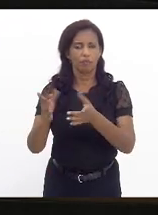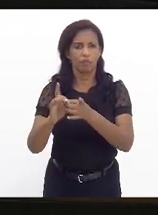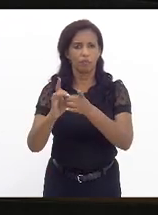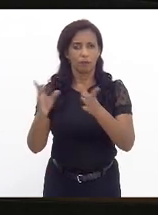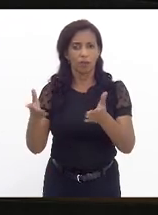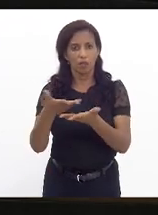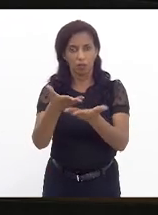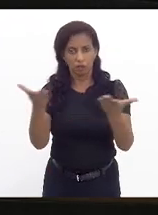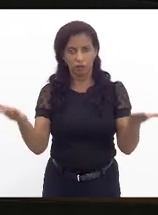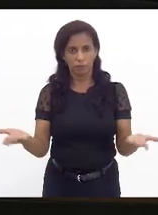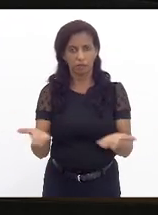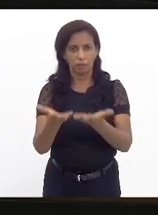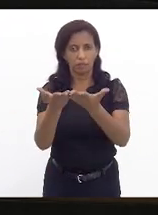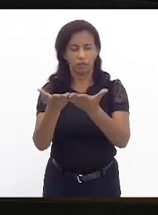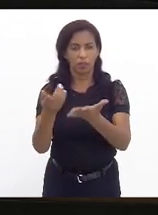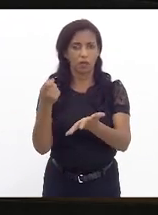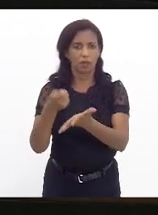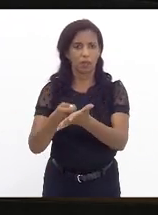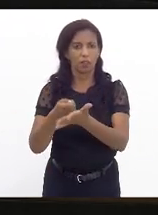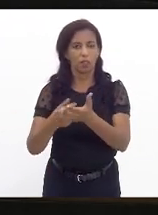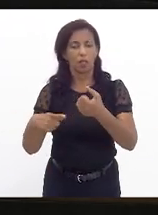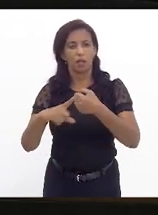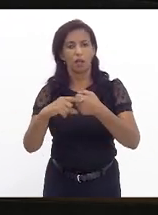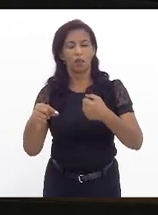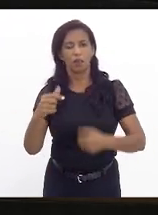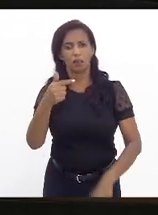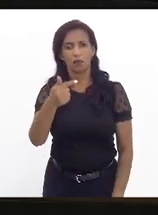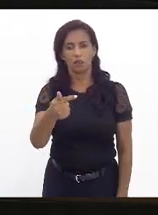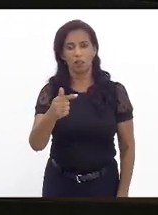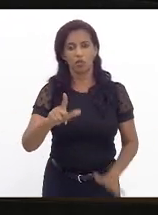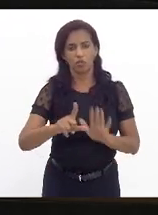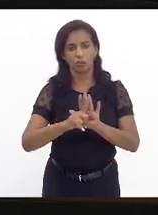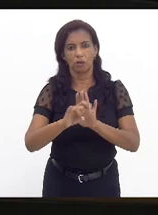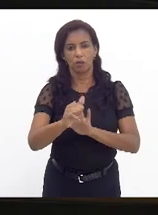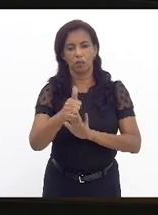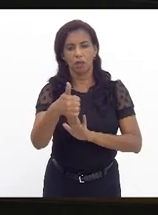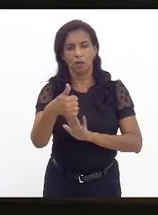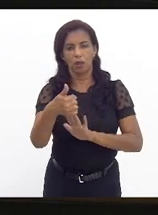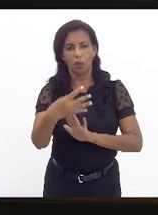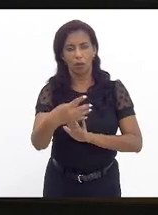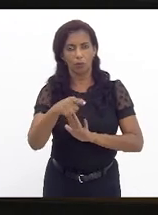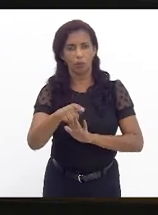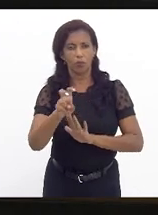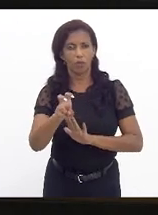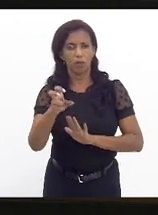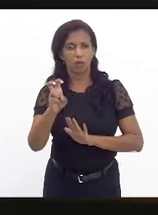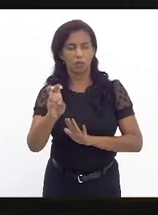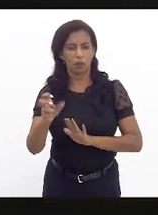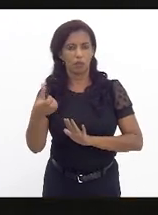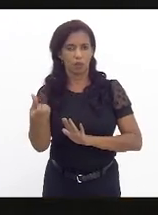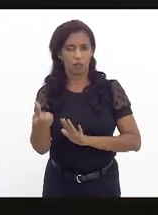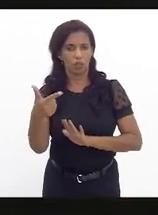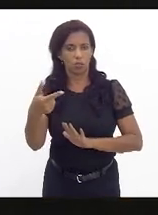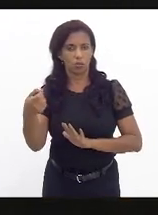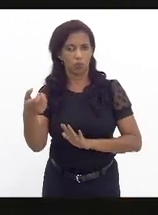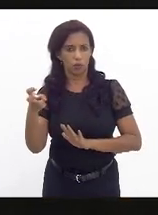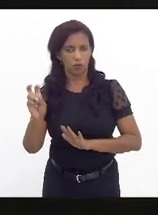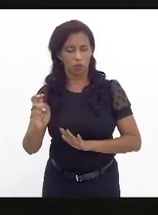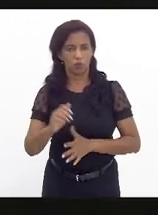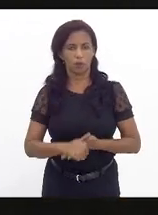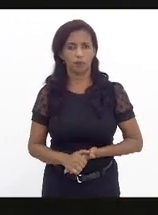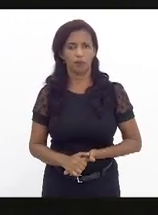de vossas excelências em determinação ao artigo 7º da Lei Estadual número 4.556, de 2005,